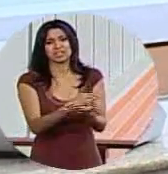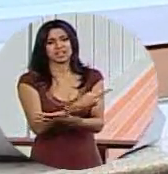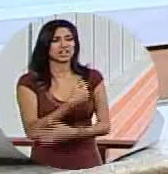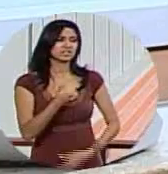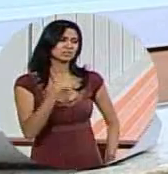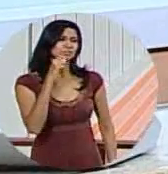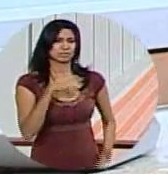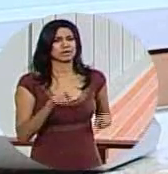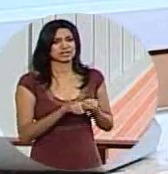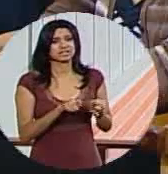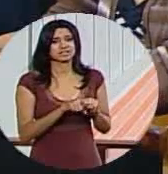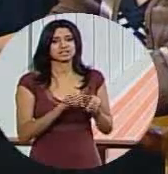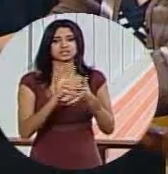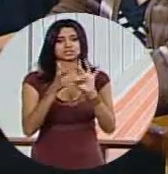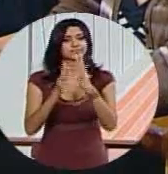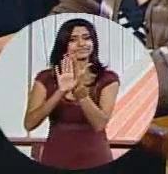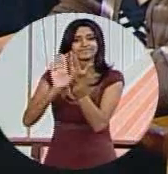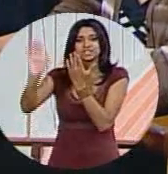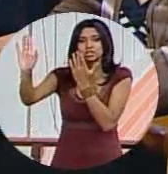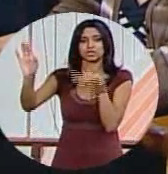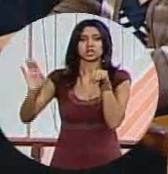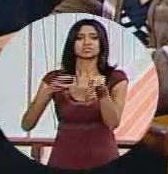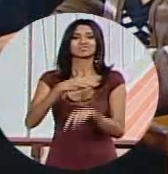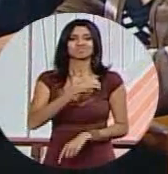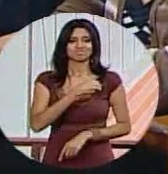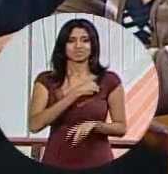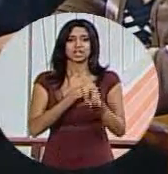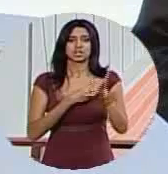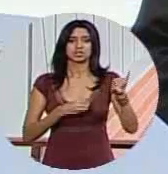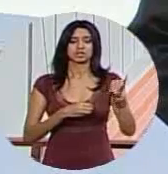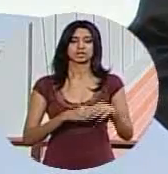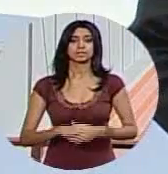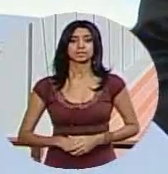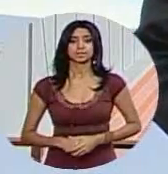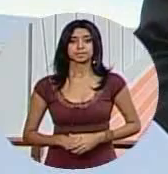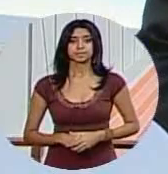Jesus não estará à sua mão direita, você vai vacilar. Quando ele disse,